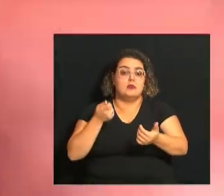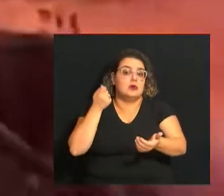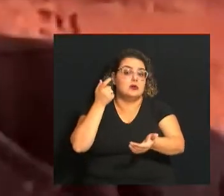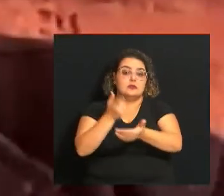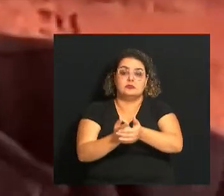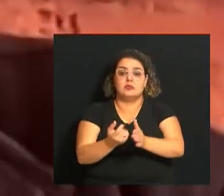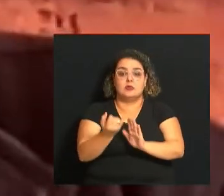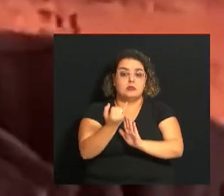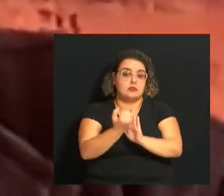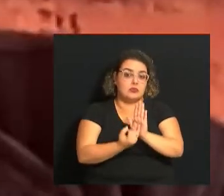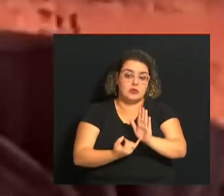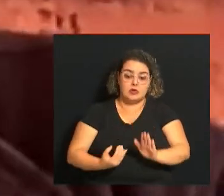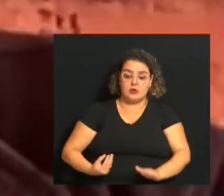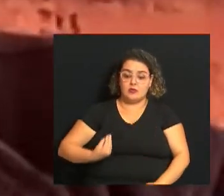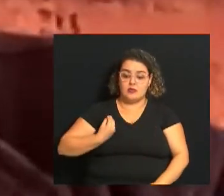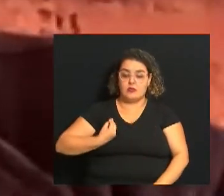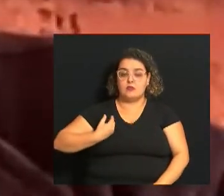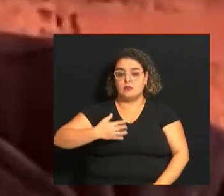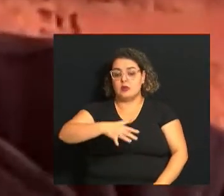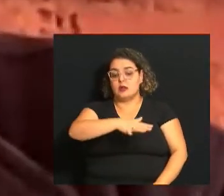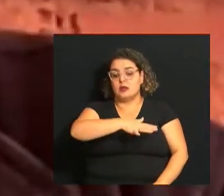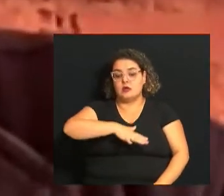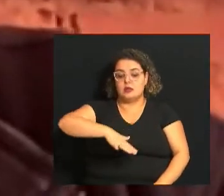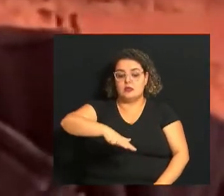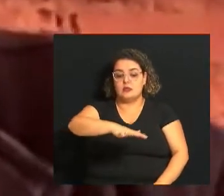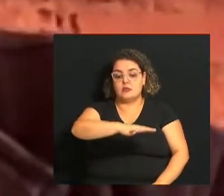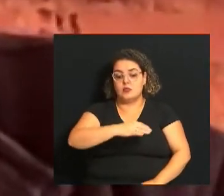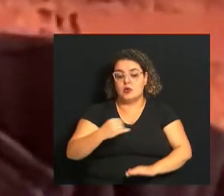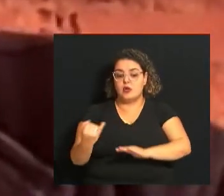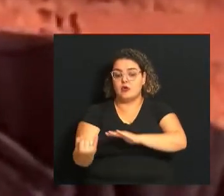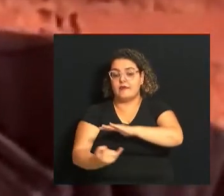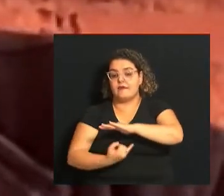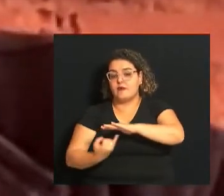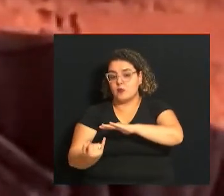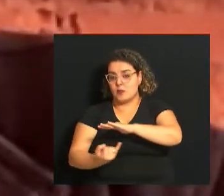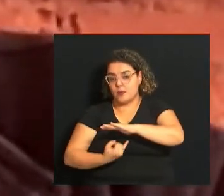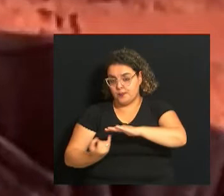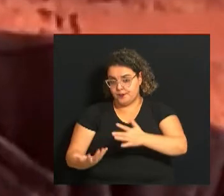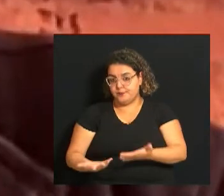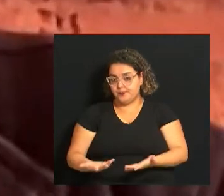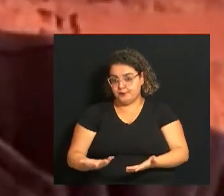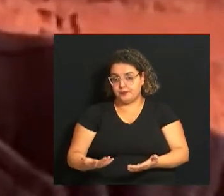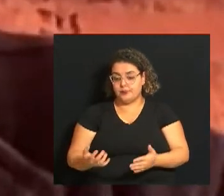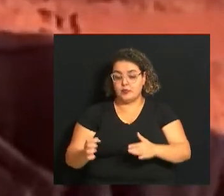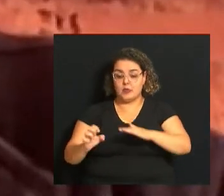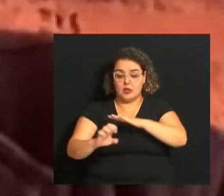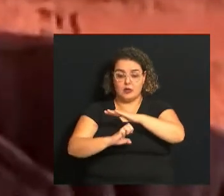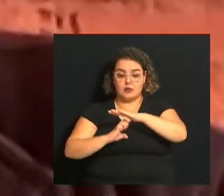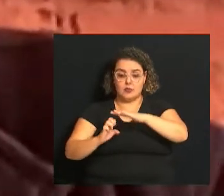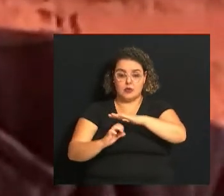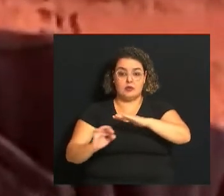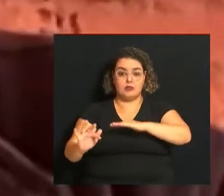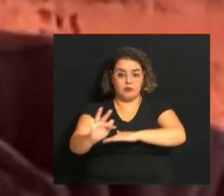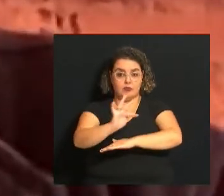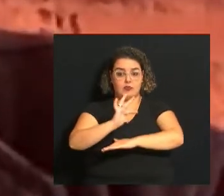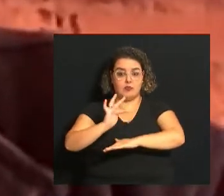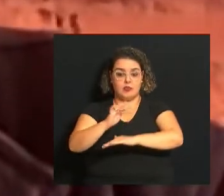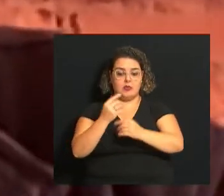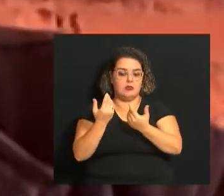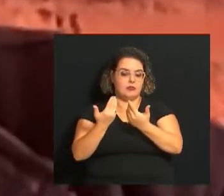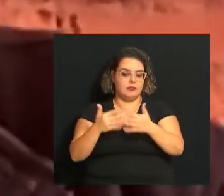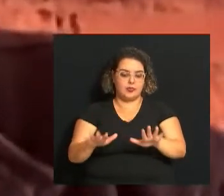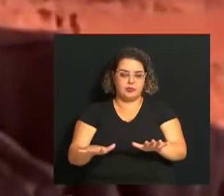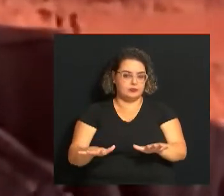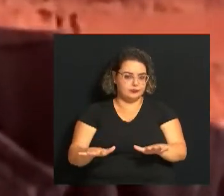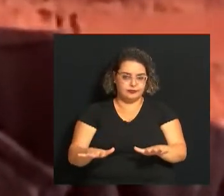Porque vive nesse mundo informalizado. Empresas formais foram extintas com a evolução da tecnologia,